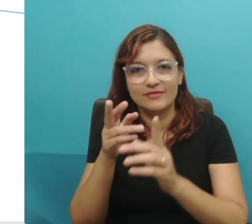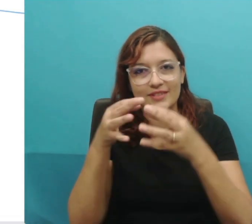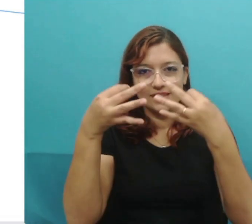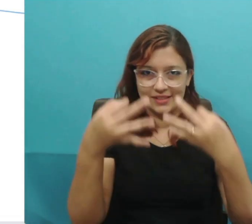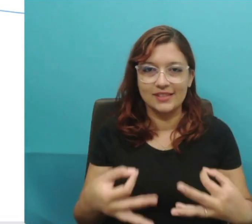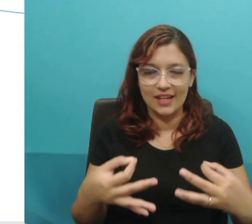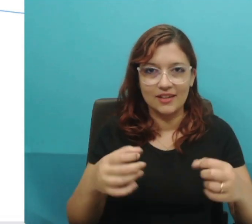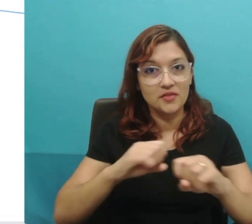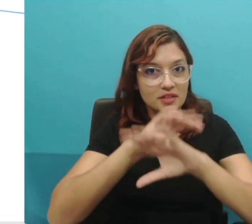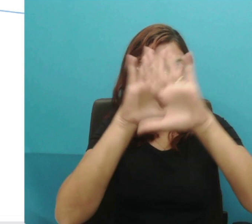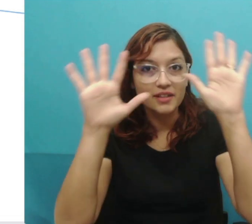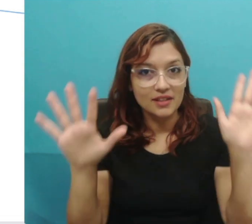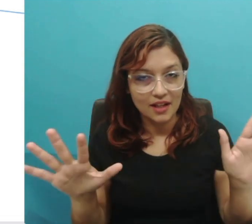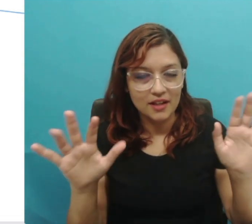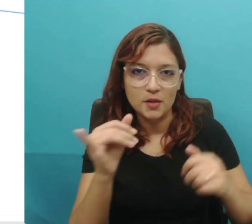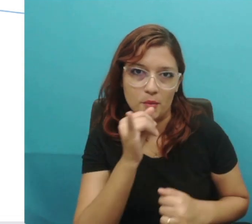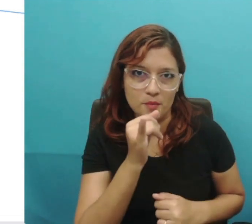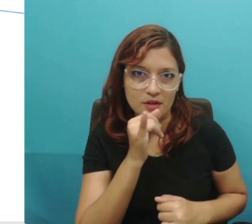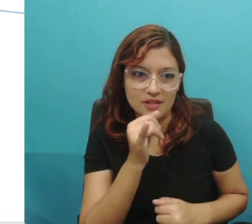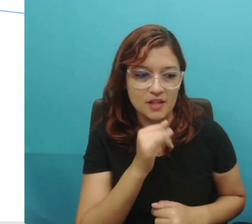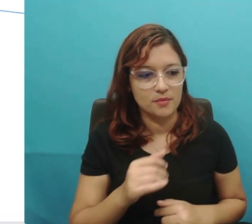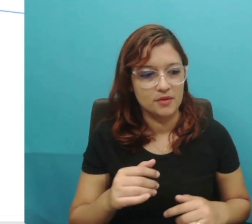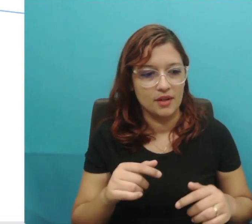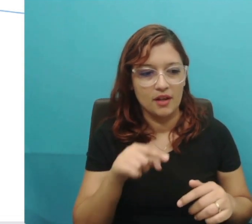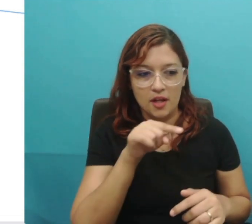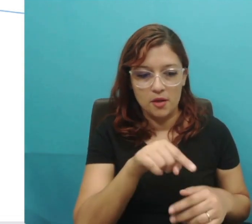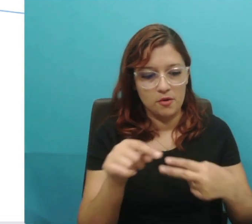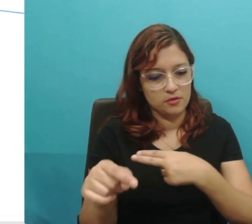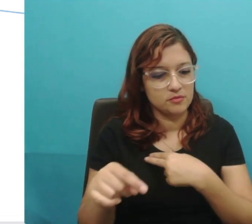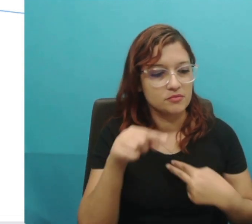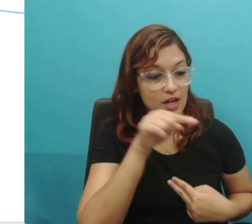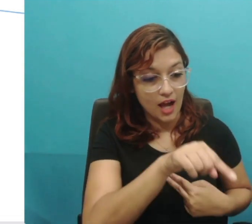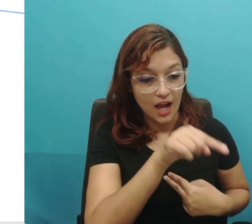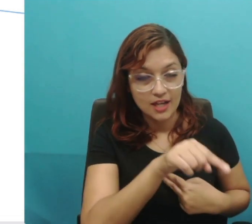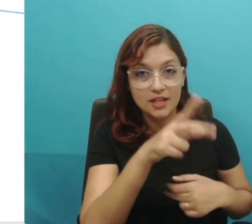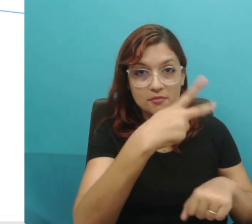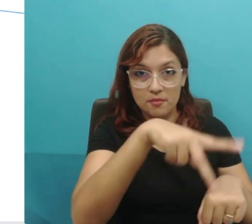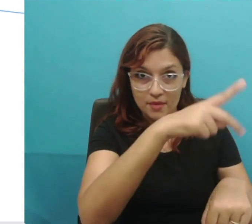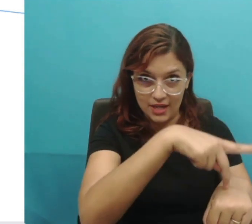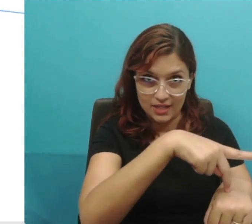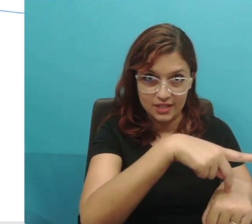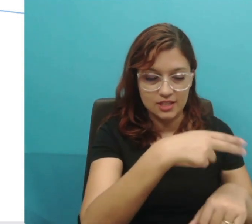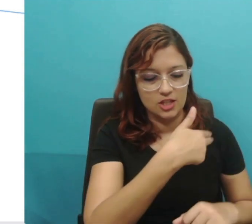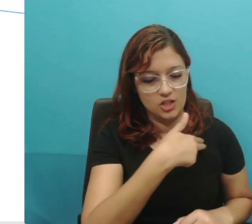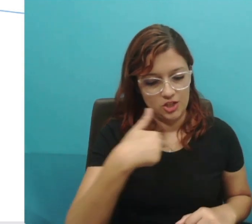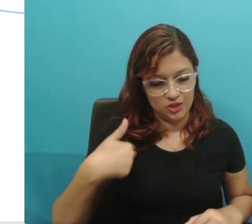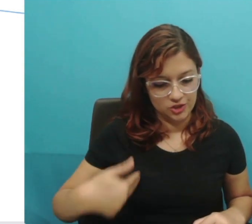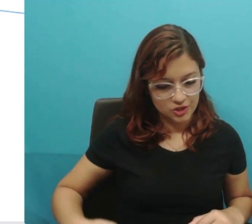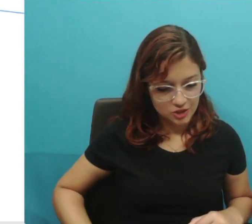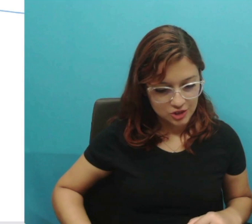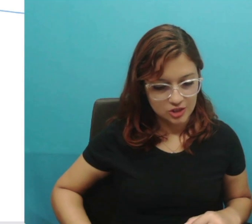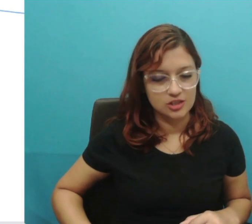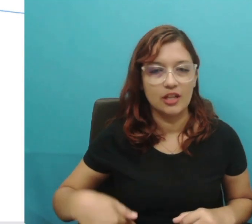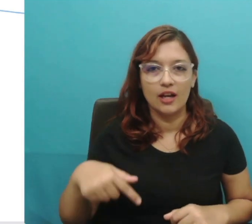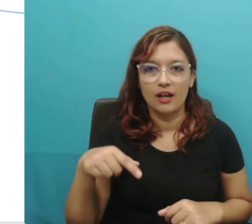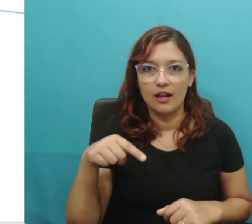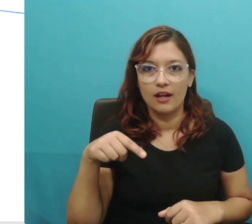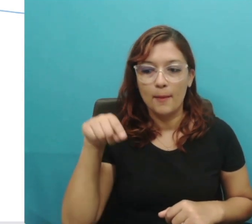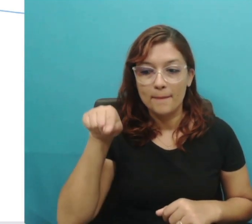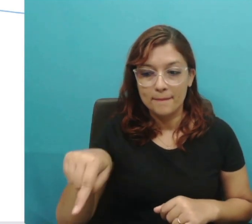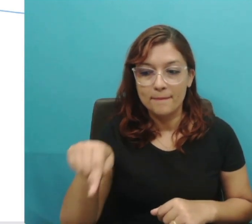África e eu vou sinalizar direcionando. Isso vai ficar bem claro. Por exemplo, aqui o país